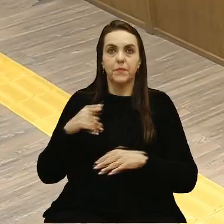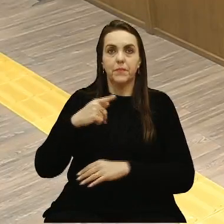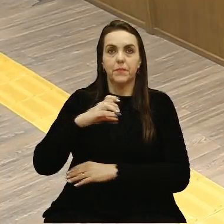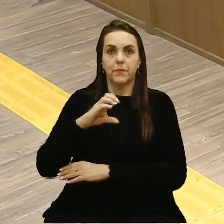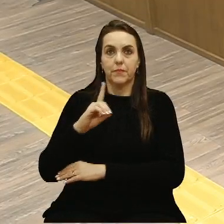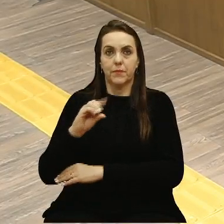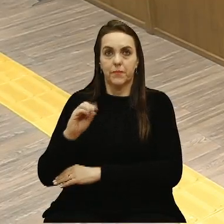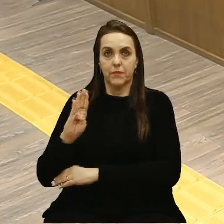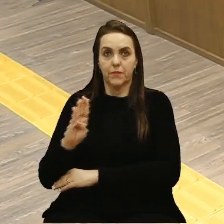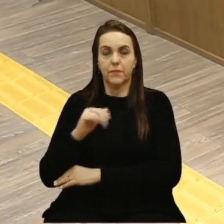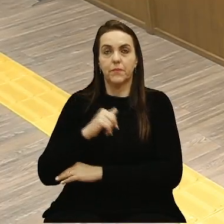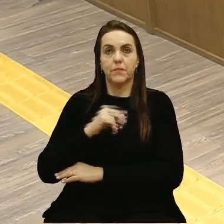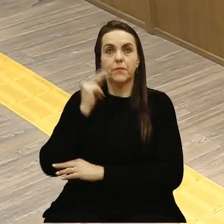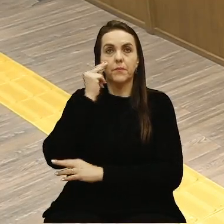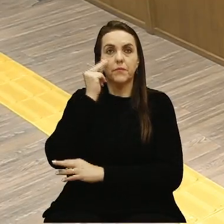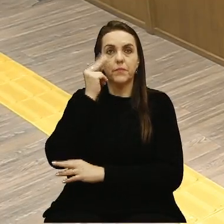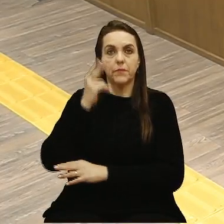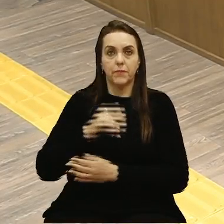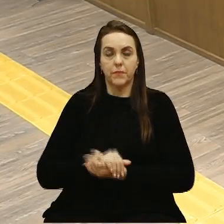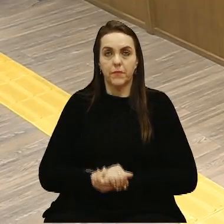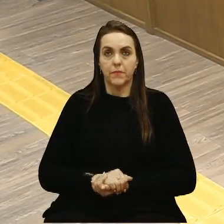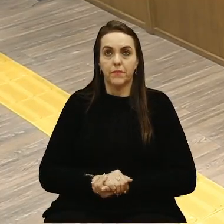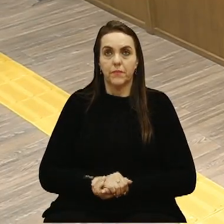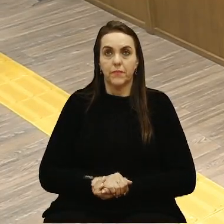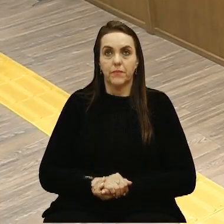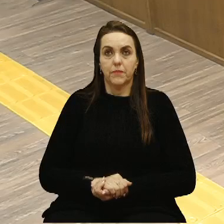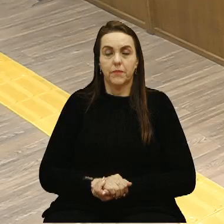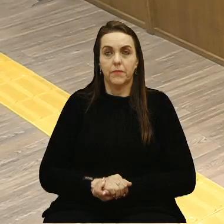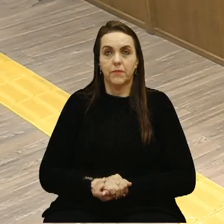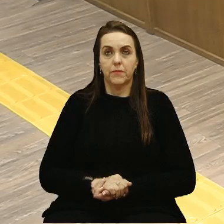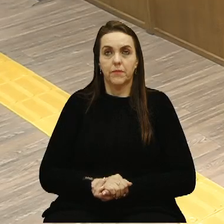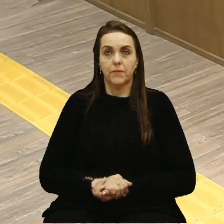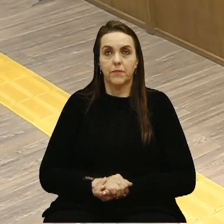PCdoB, vereador Cláudio Libardi. Agora tu anuncia o dele.